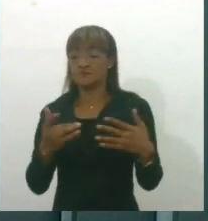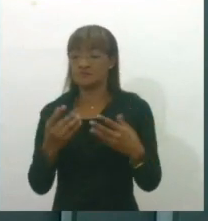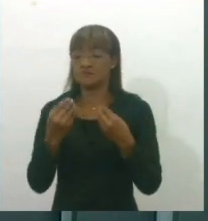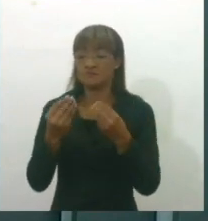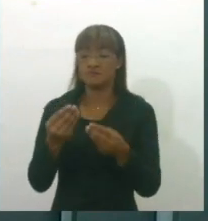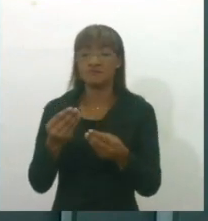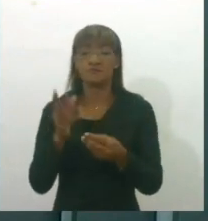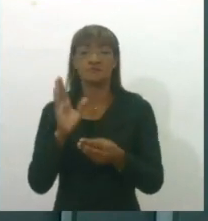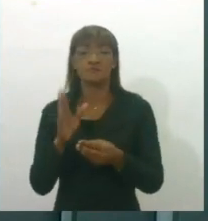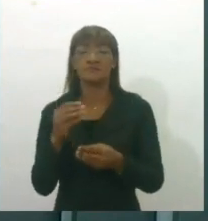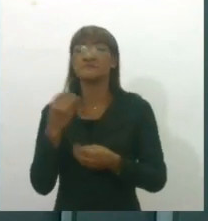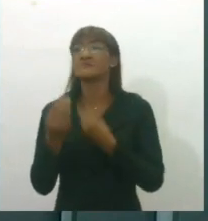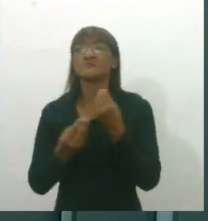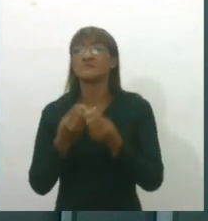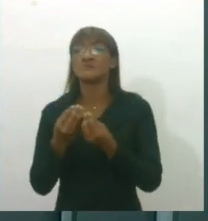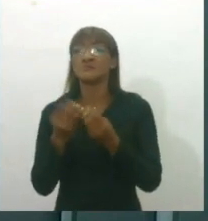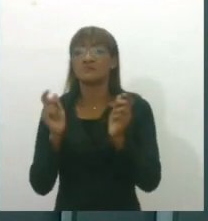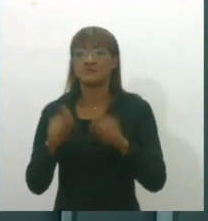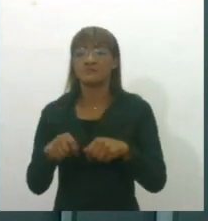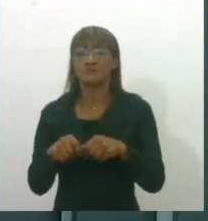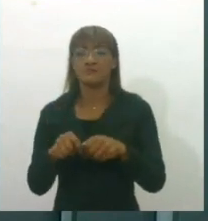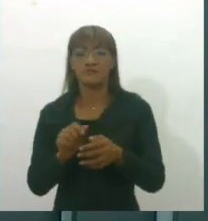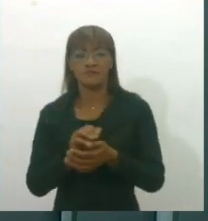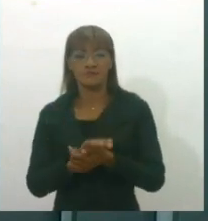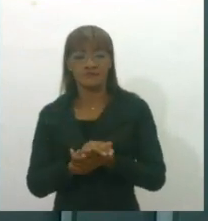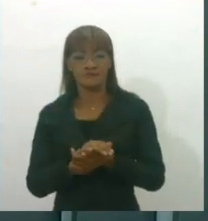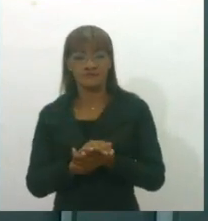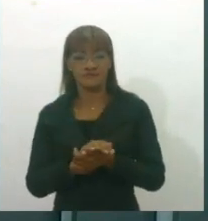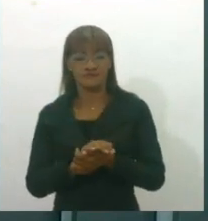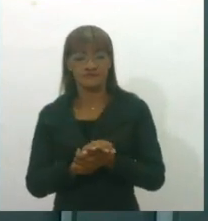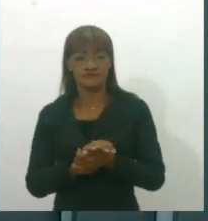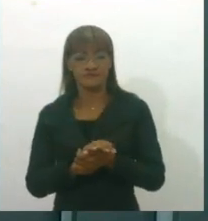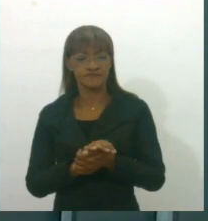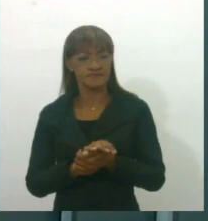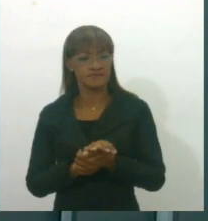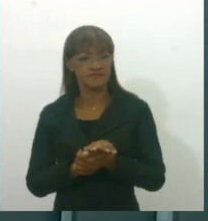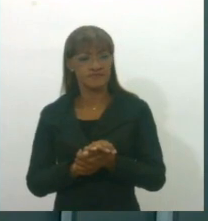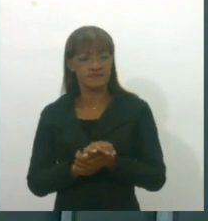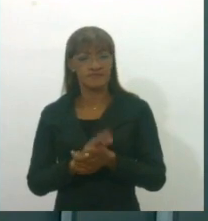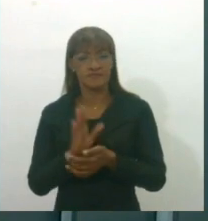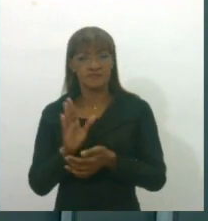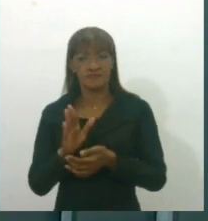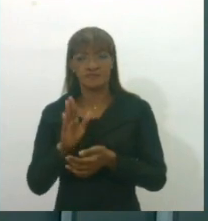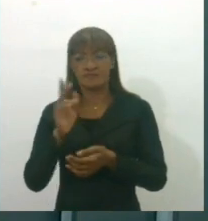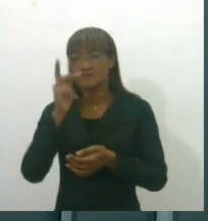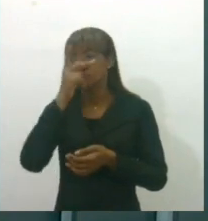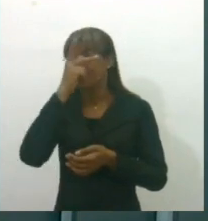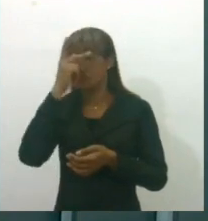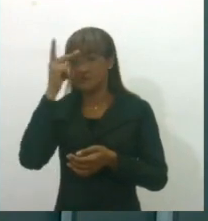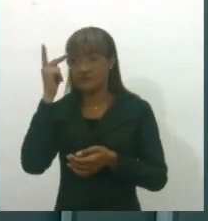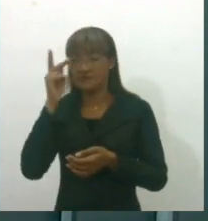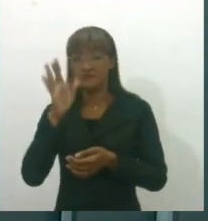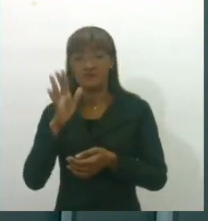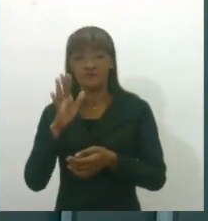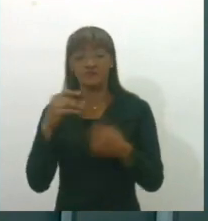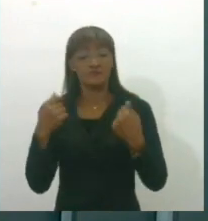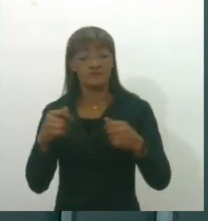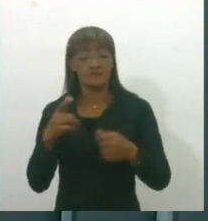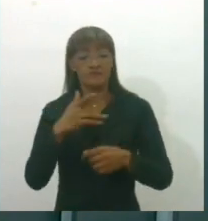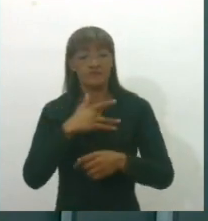sangue? Muito bem. O doador, ele tem que estar saudável, obviamente, ele não pode ter